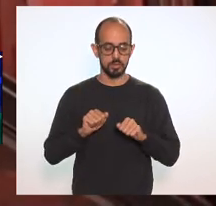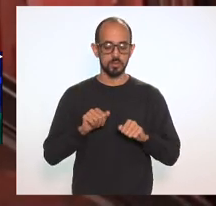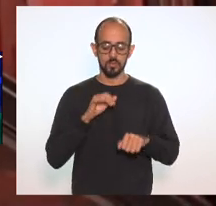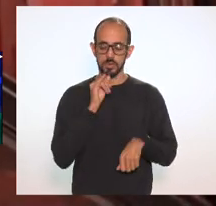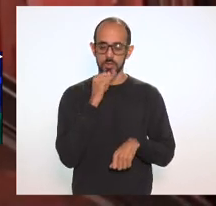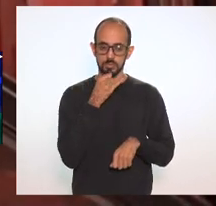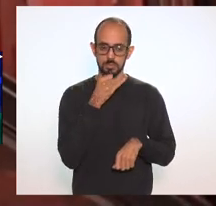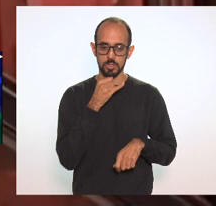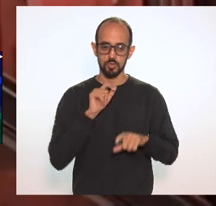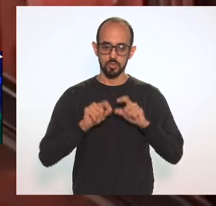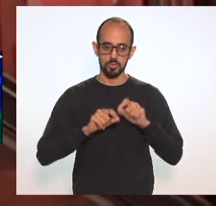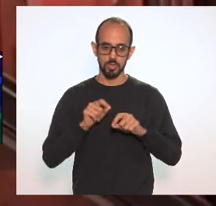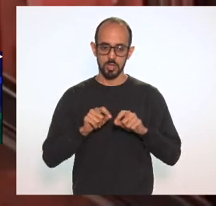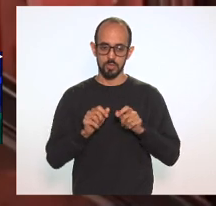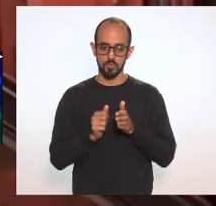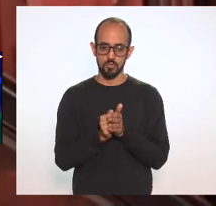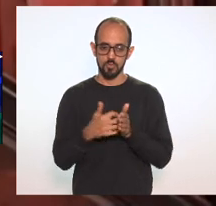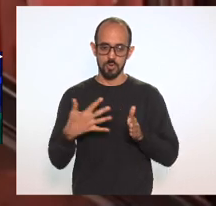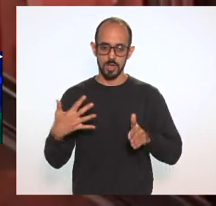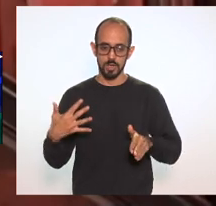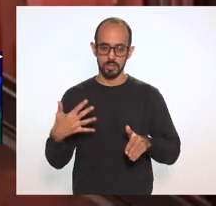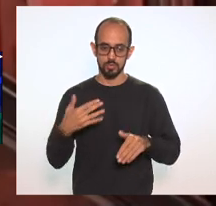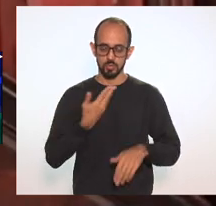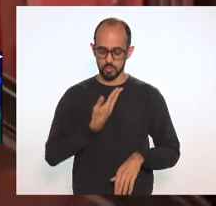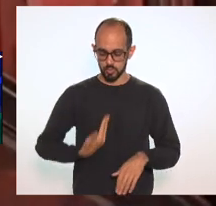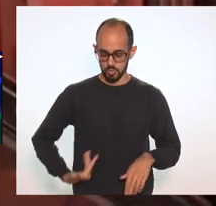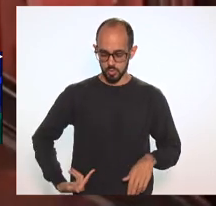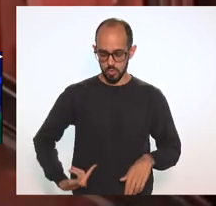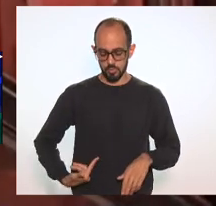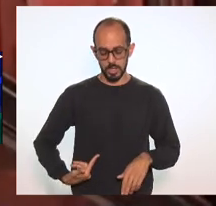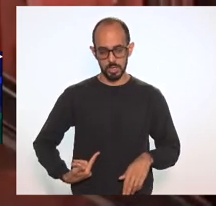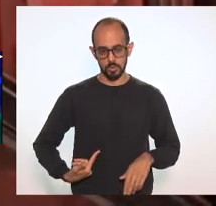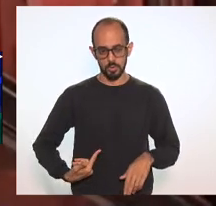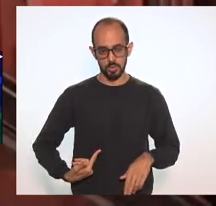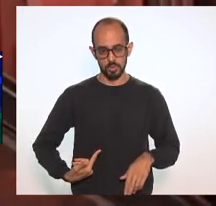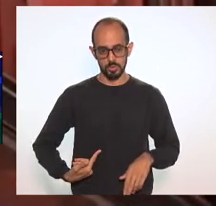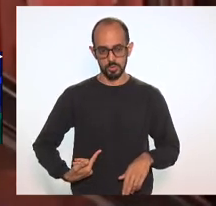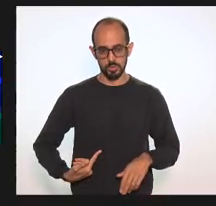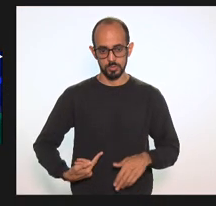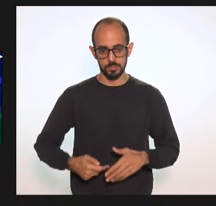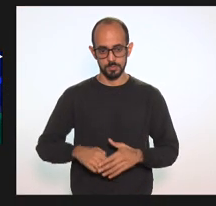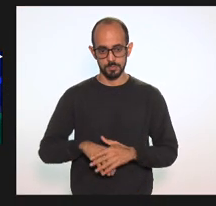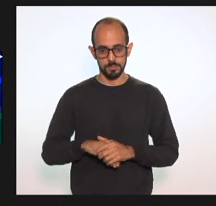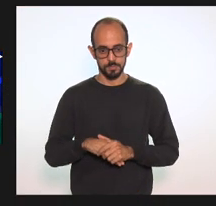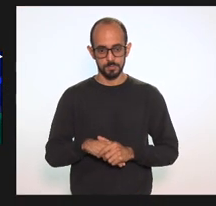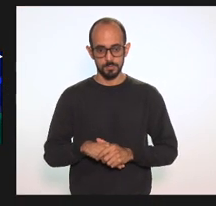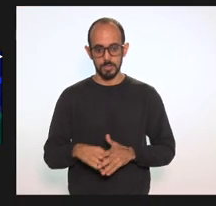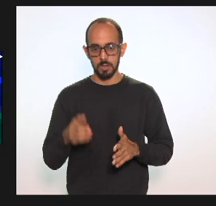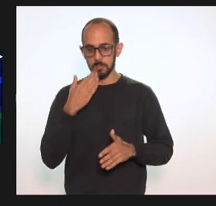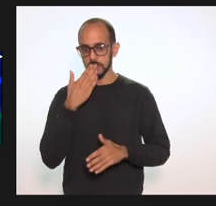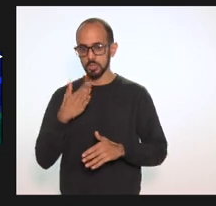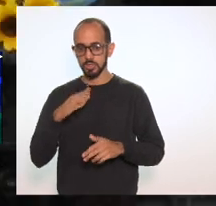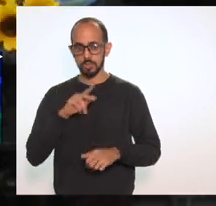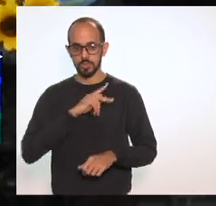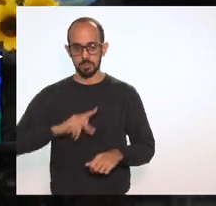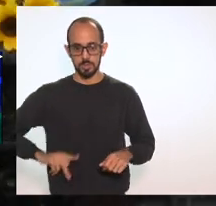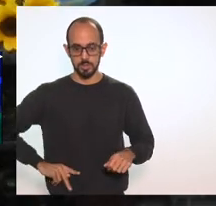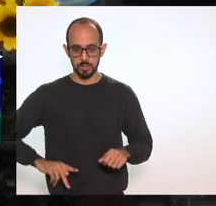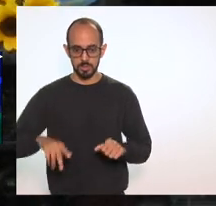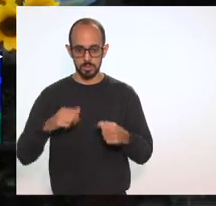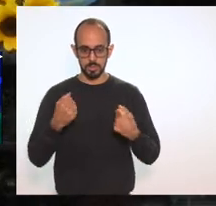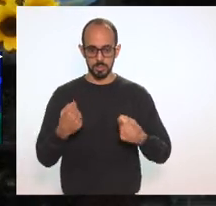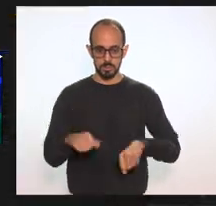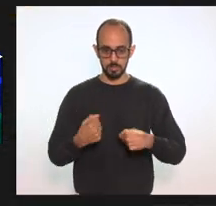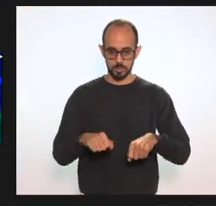tem muitos governadores muitos pré concluir por favor derrotada se não vou cortar a palavra de vossa